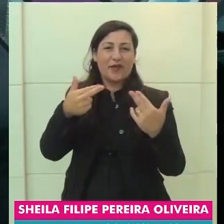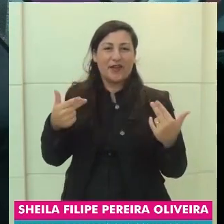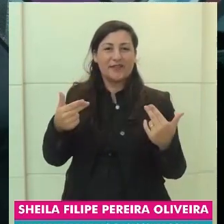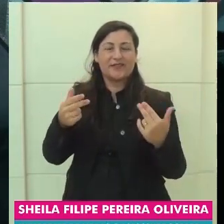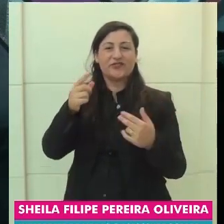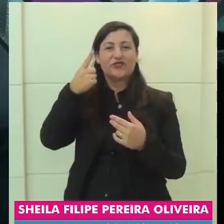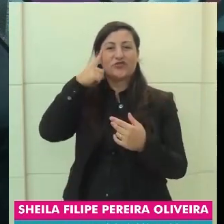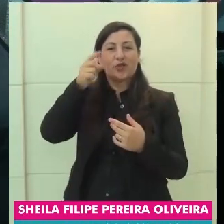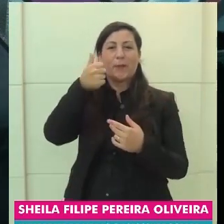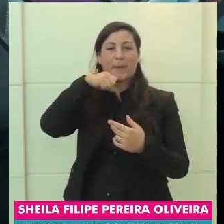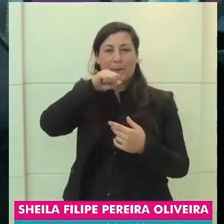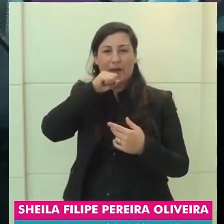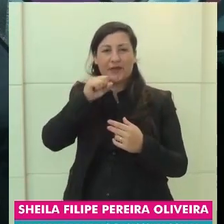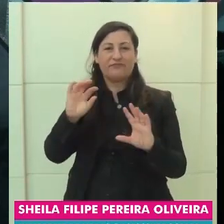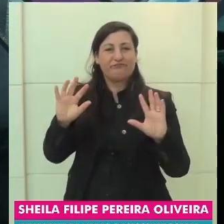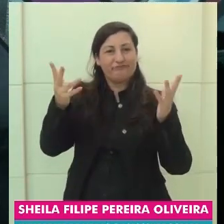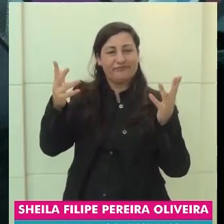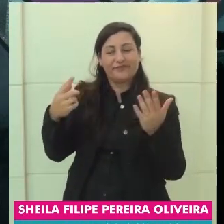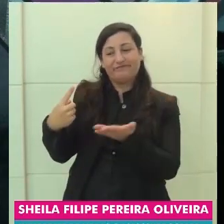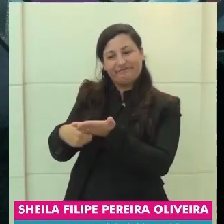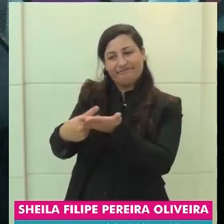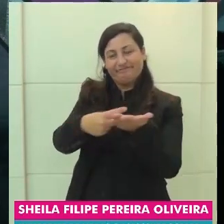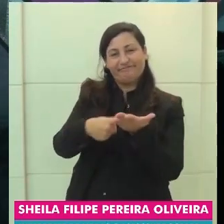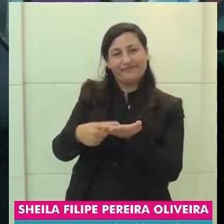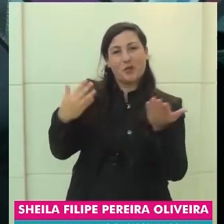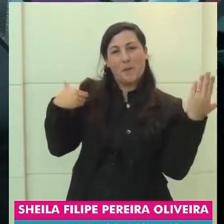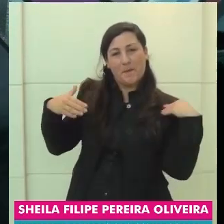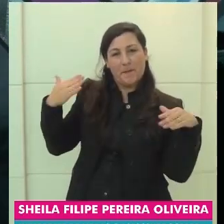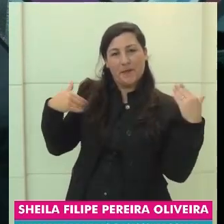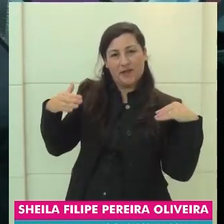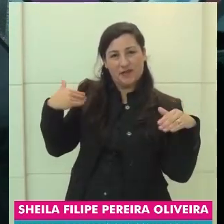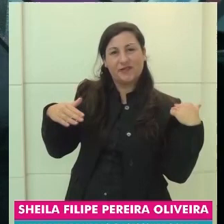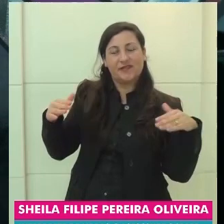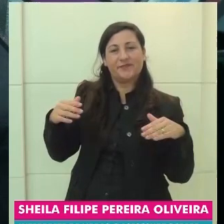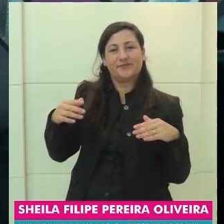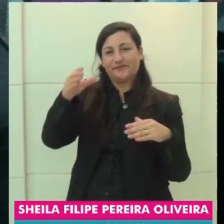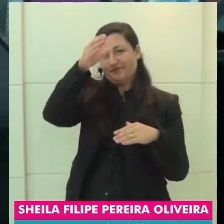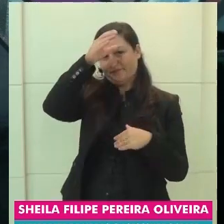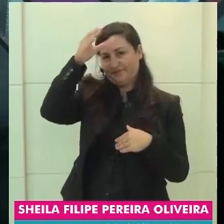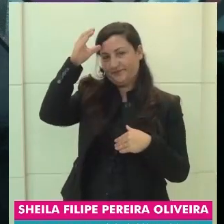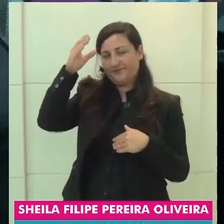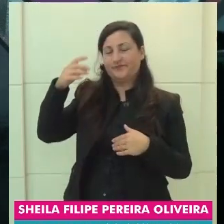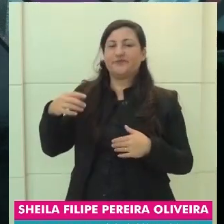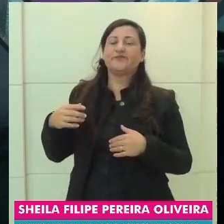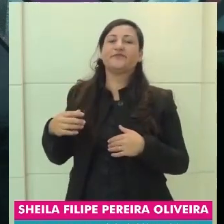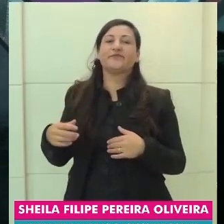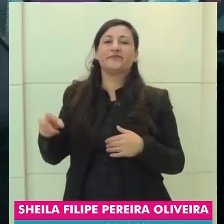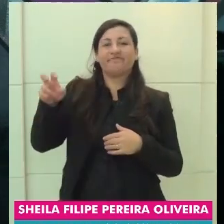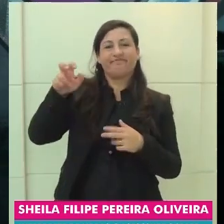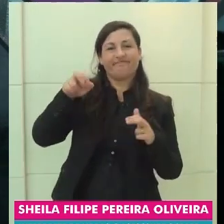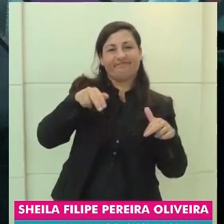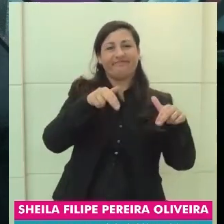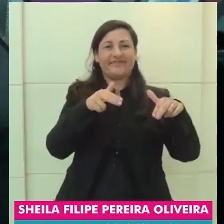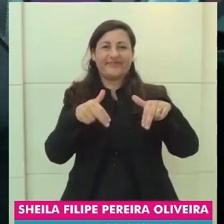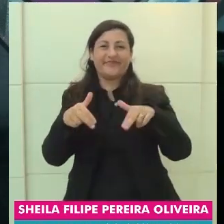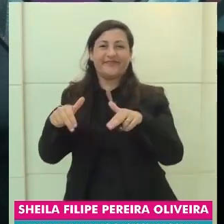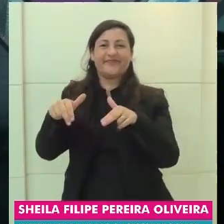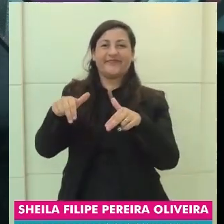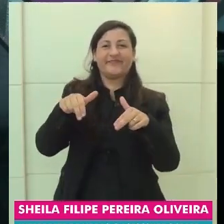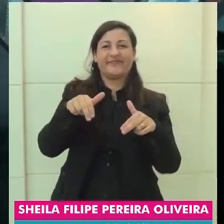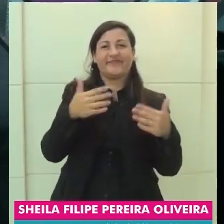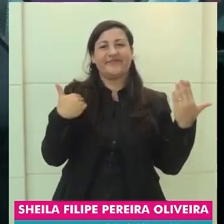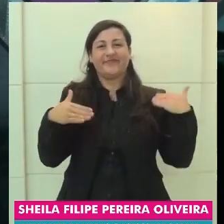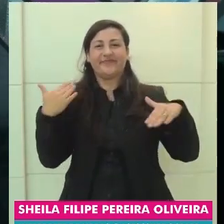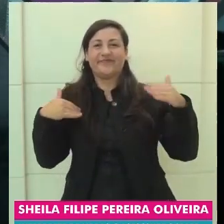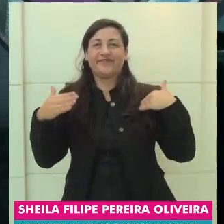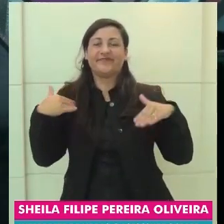a gente antecipou, ao invés de fazer no domingo, nós fizemos no sábado, por causa de outros compromissos. E aí a gente resolveu ir no parque, né?